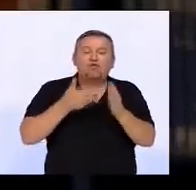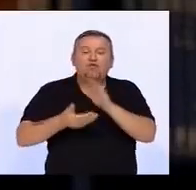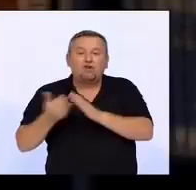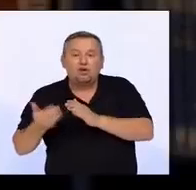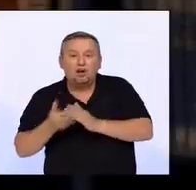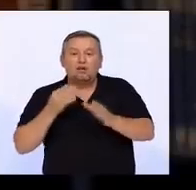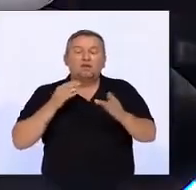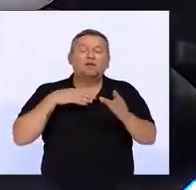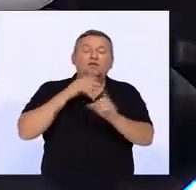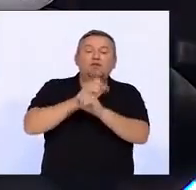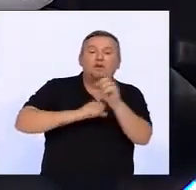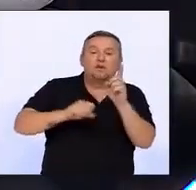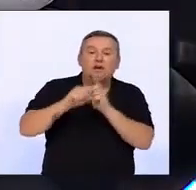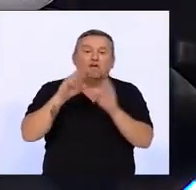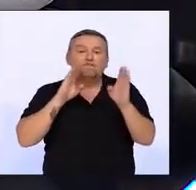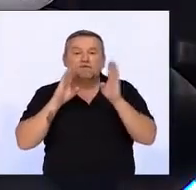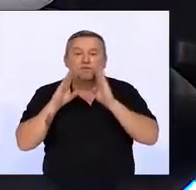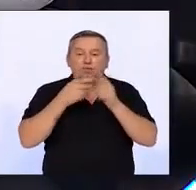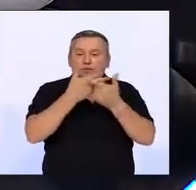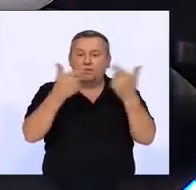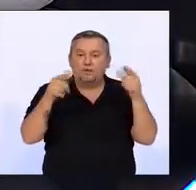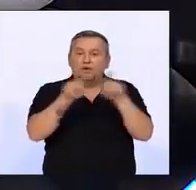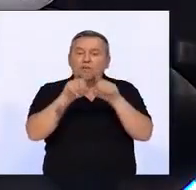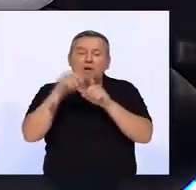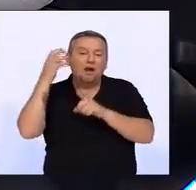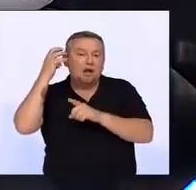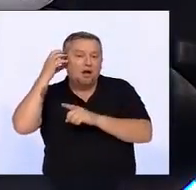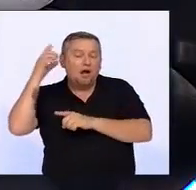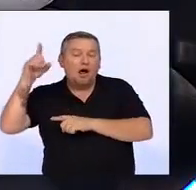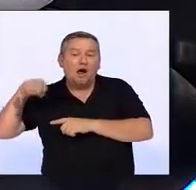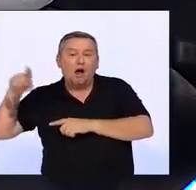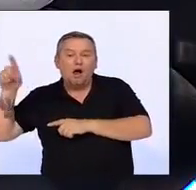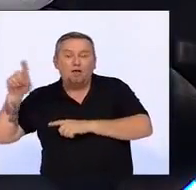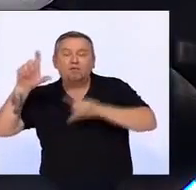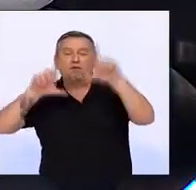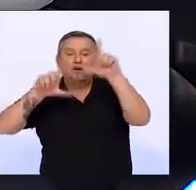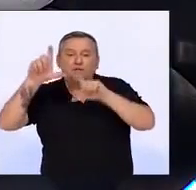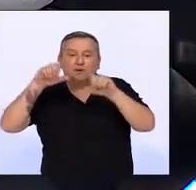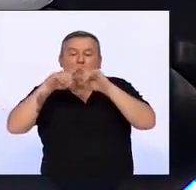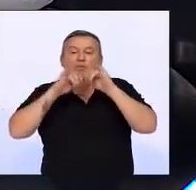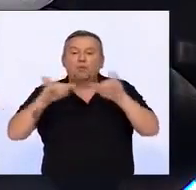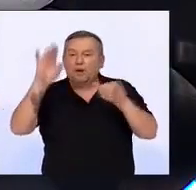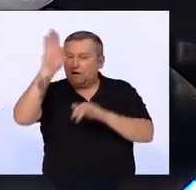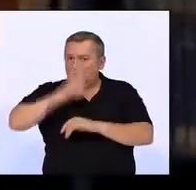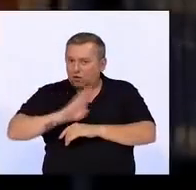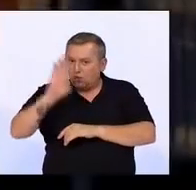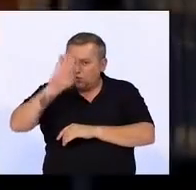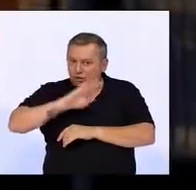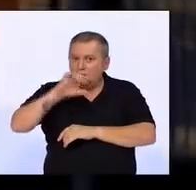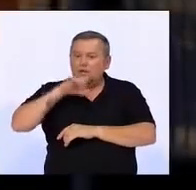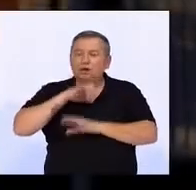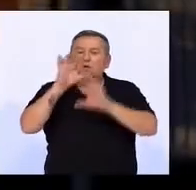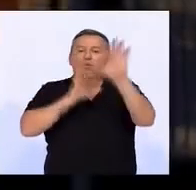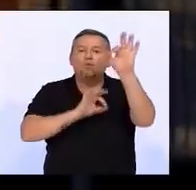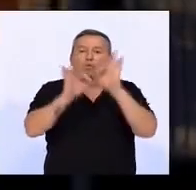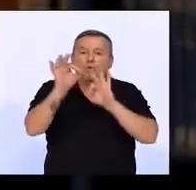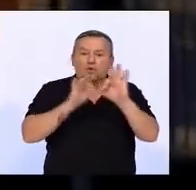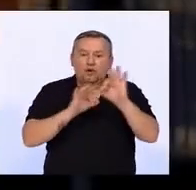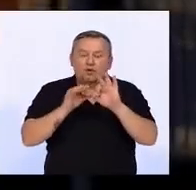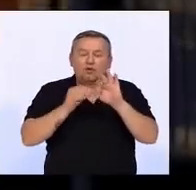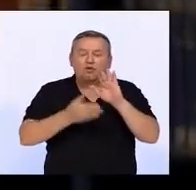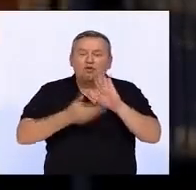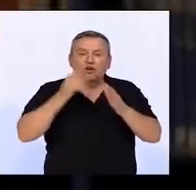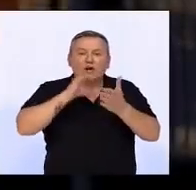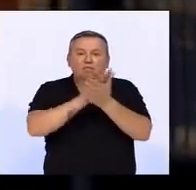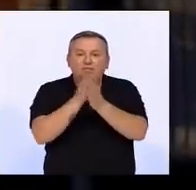das manifestações, inclusive em espaços de rádio e televisão, da propaganda gratuita, quer dizer, existe um processo de